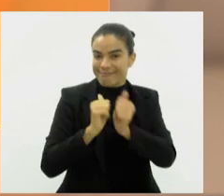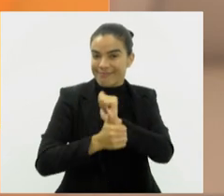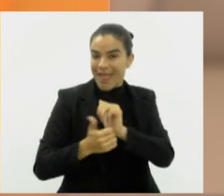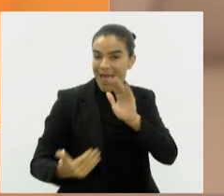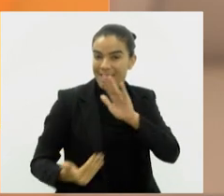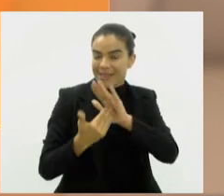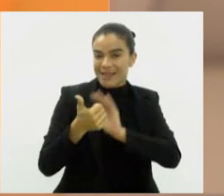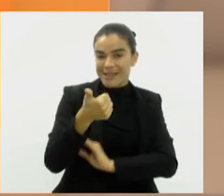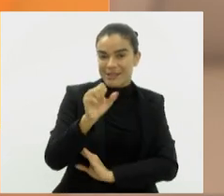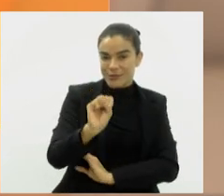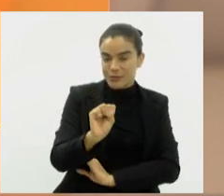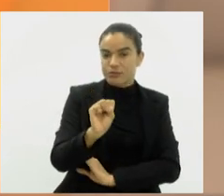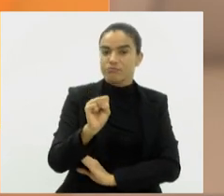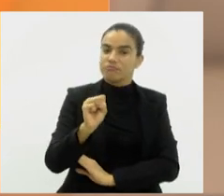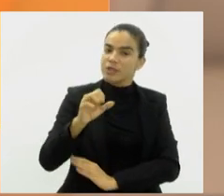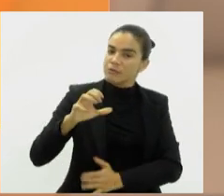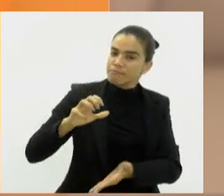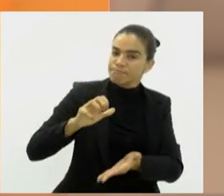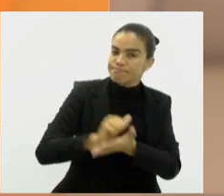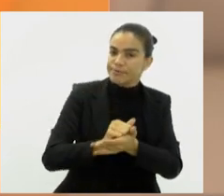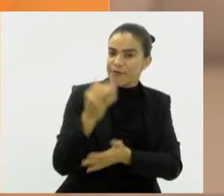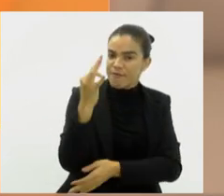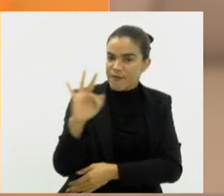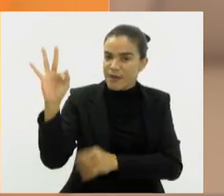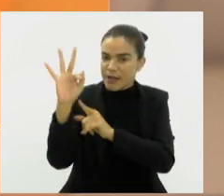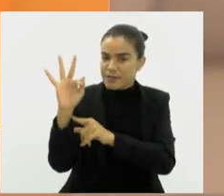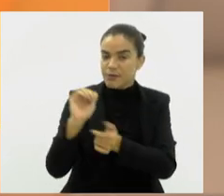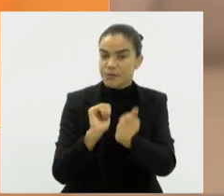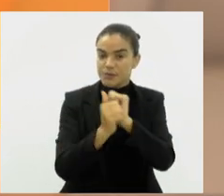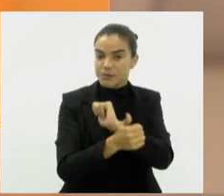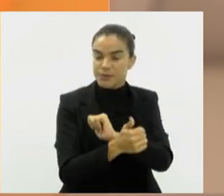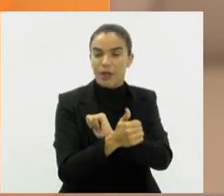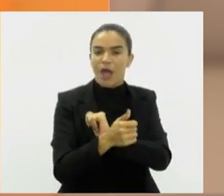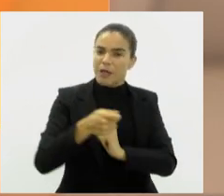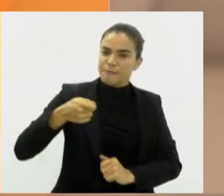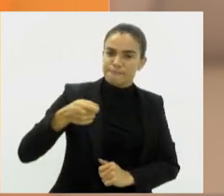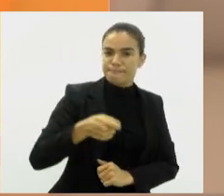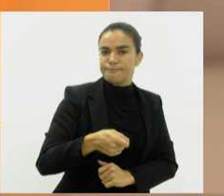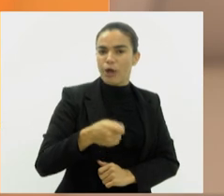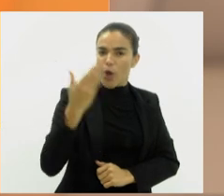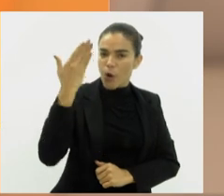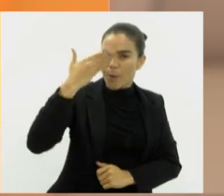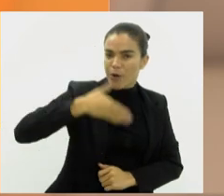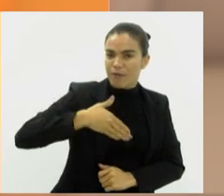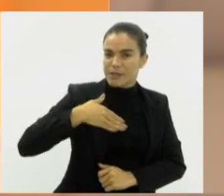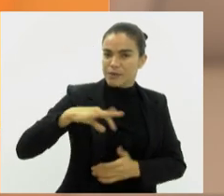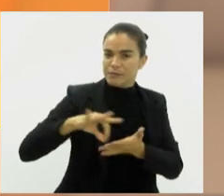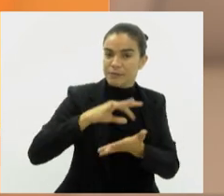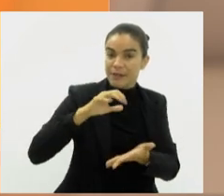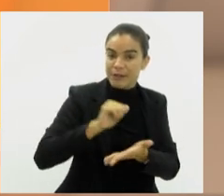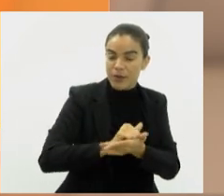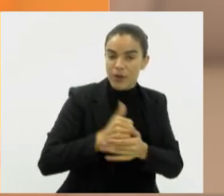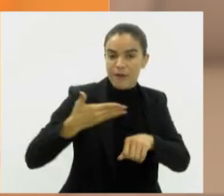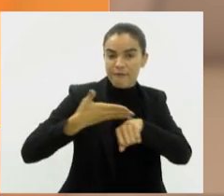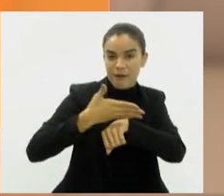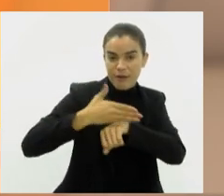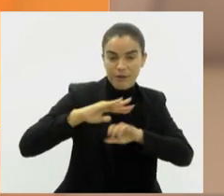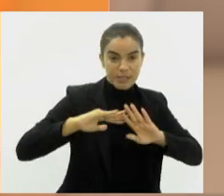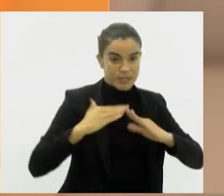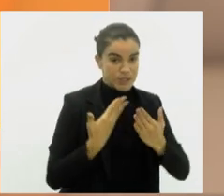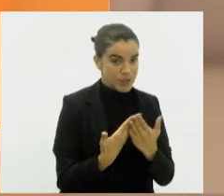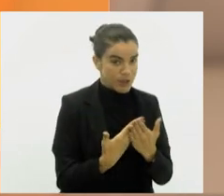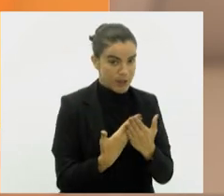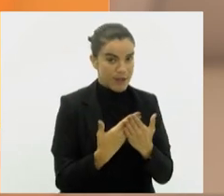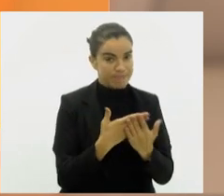18 anos, registrados em federações esportivas, a exigirem comprovação de matrícula e frequência